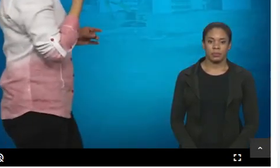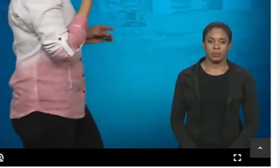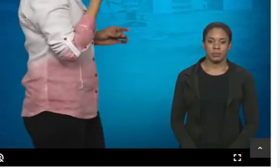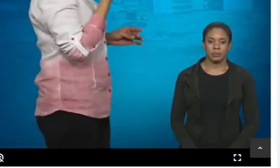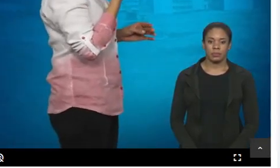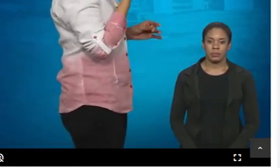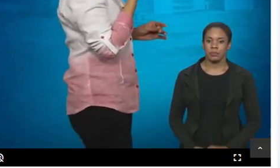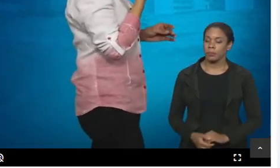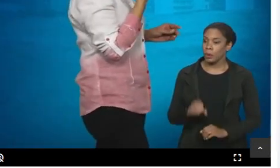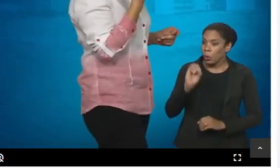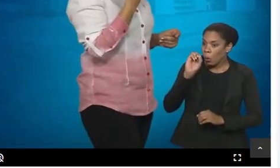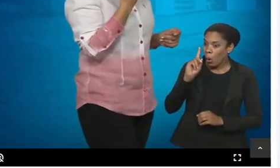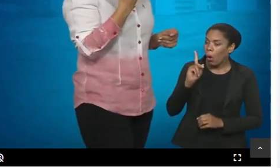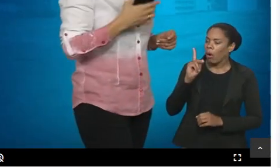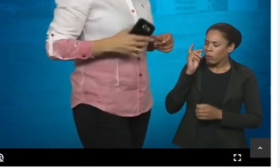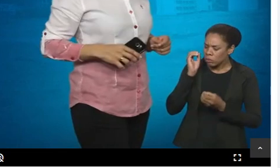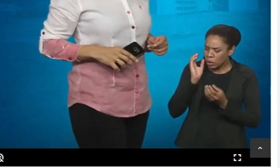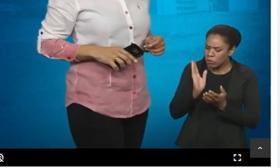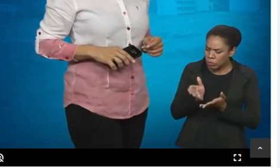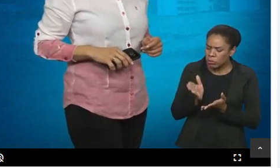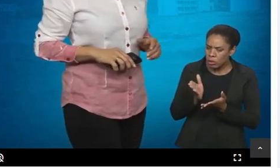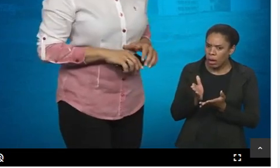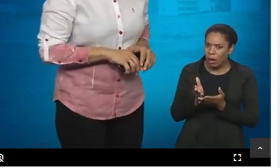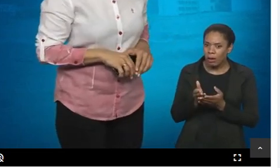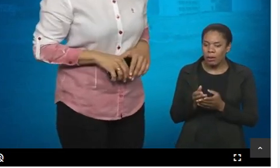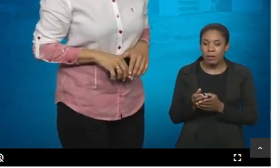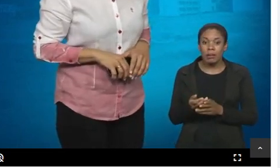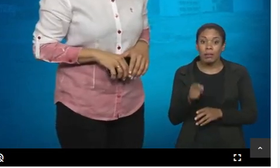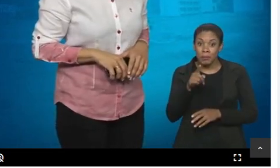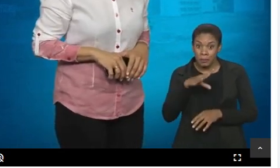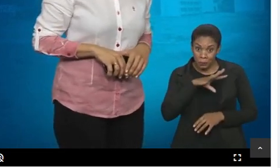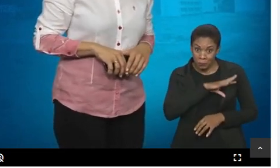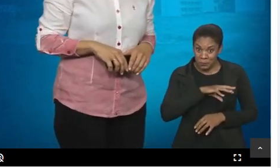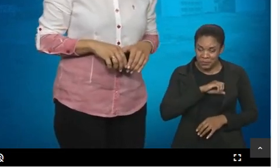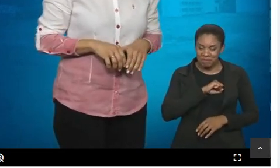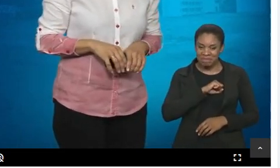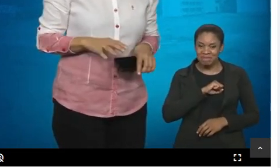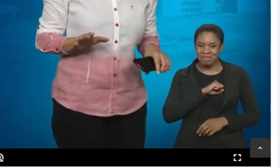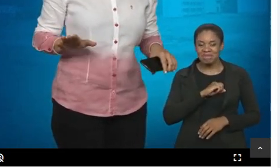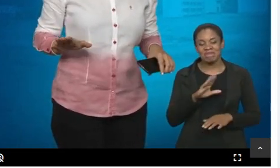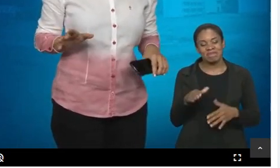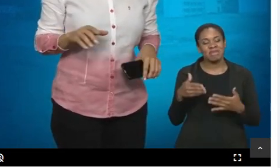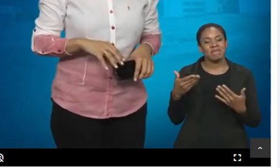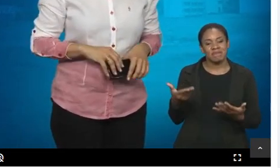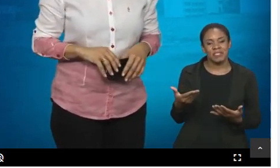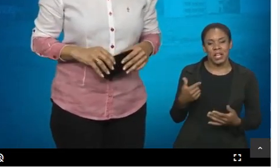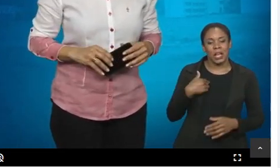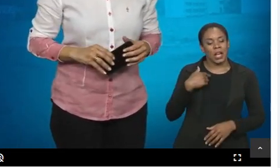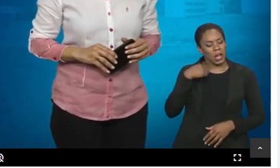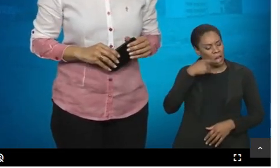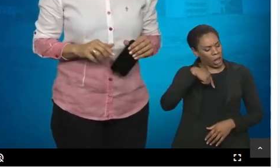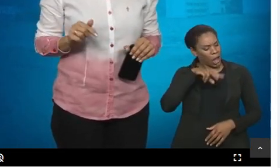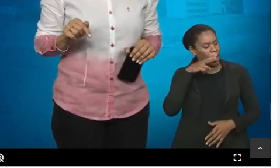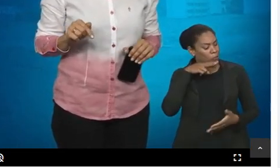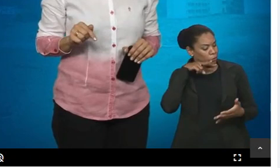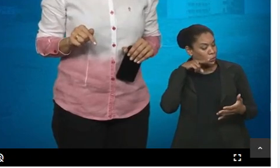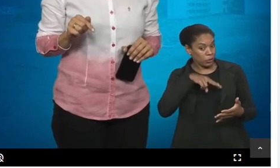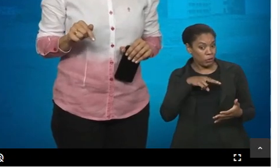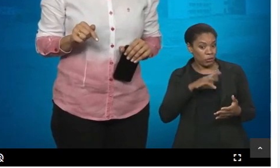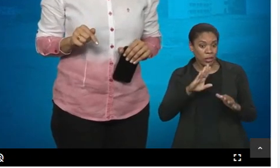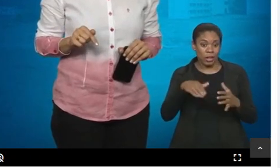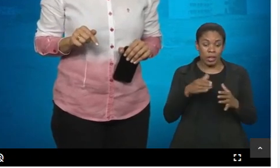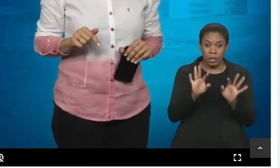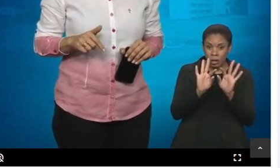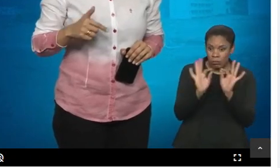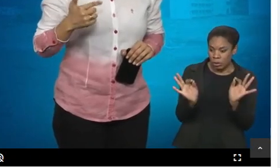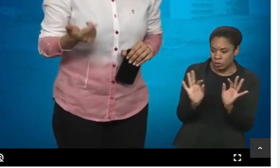Tá bom, ok. E aí, o que achou? Bom, eu fui dar uma olhada no trabalho e a fase das estruturas